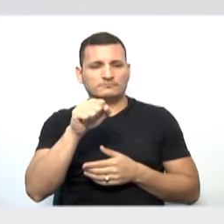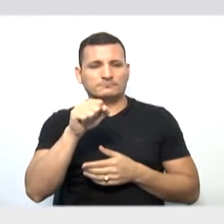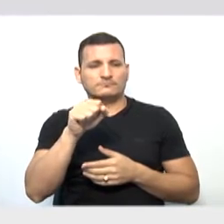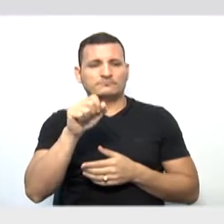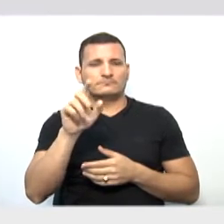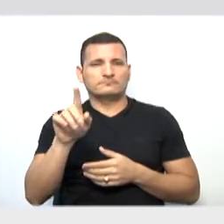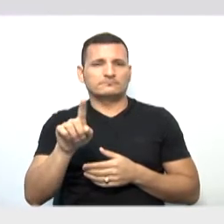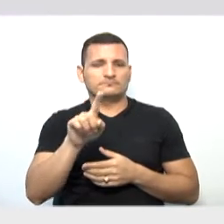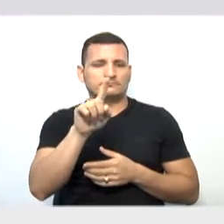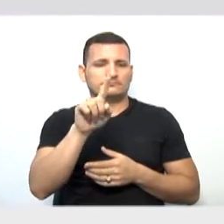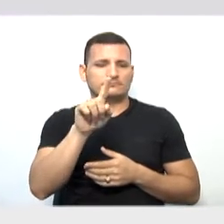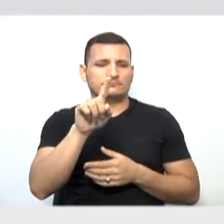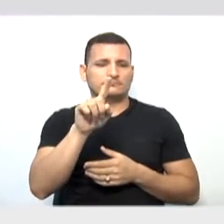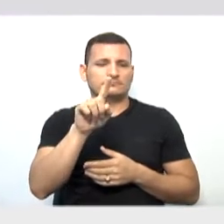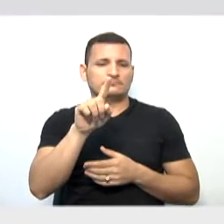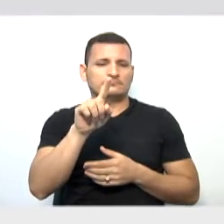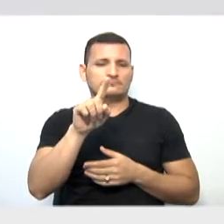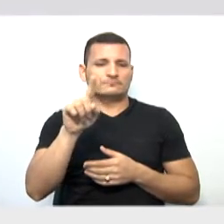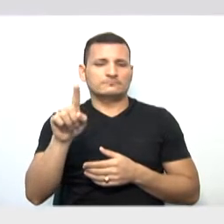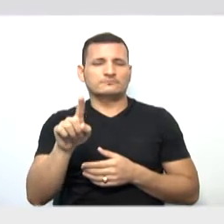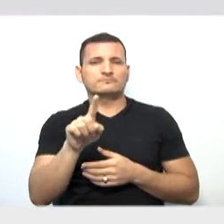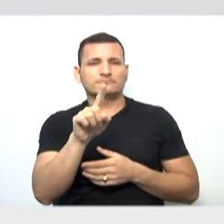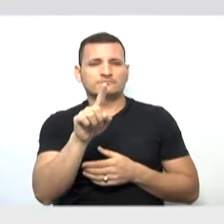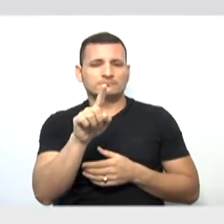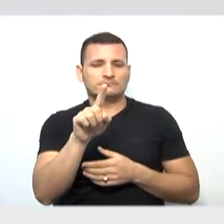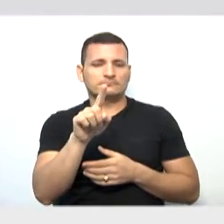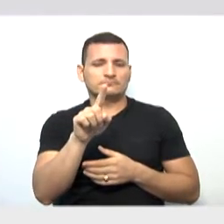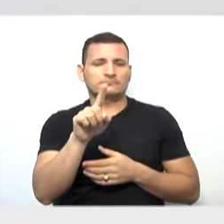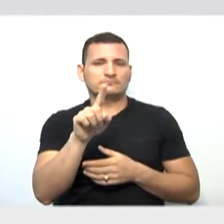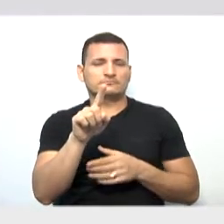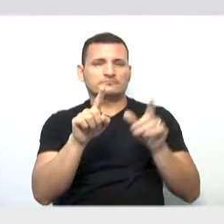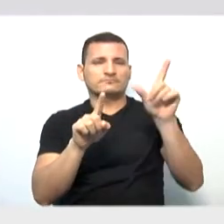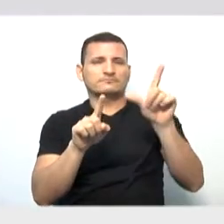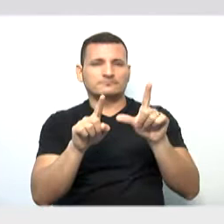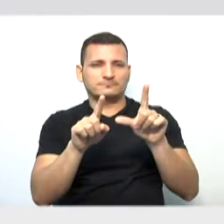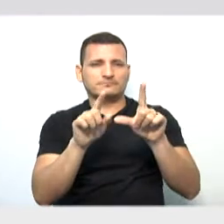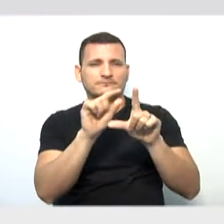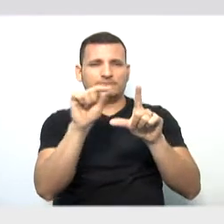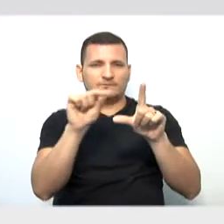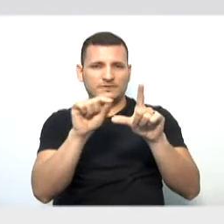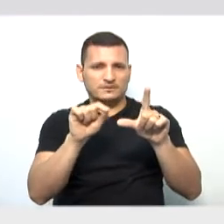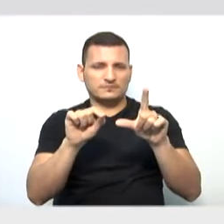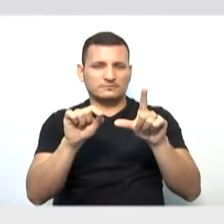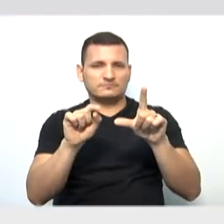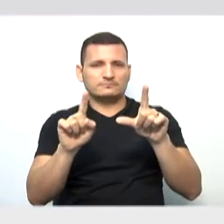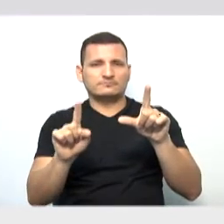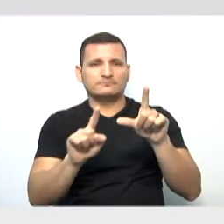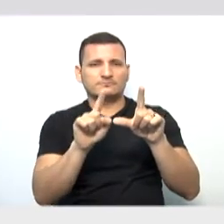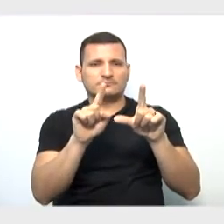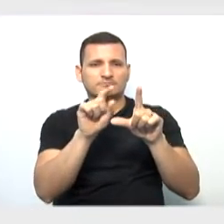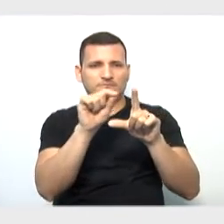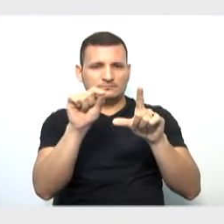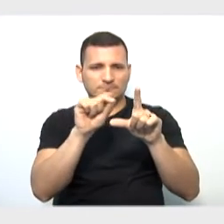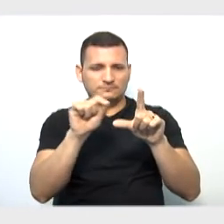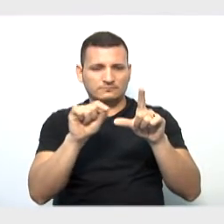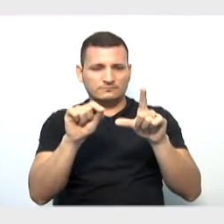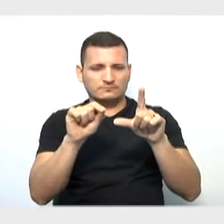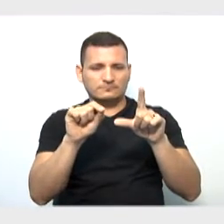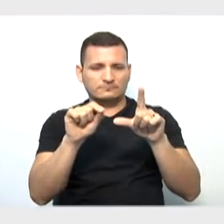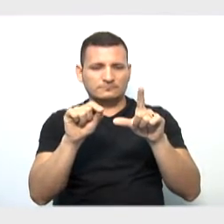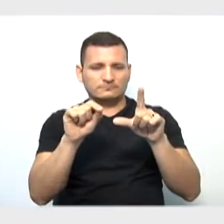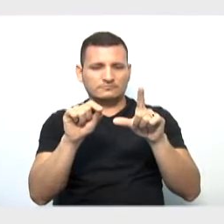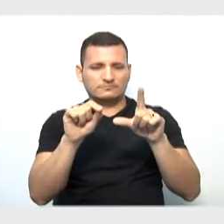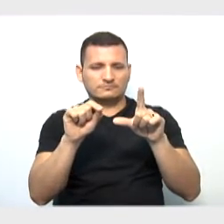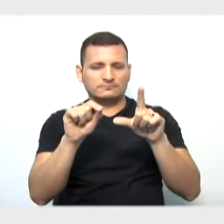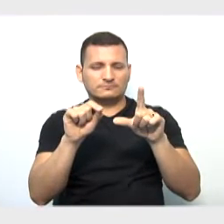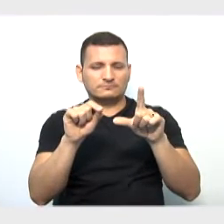olha só. Passa o mouse, a imagem mostra o título dela,